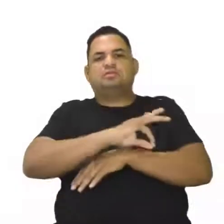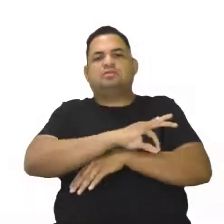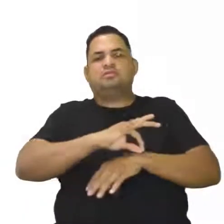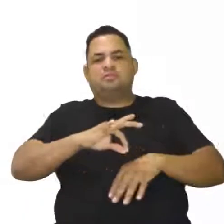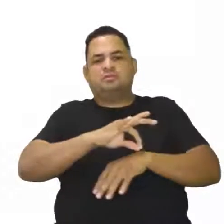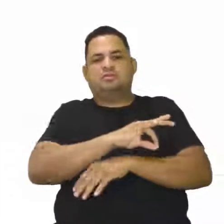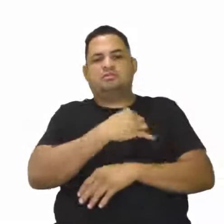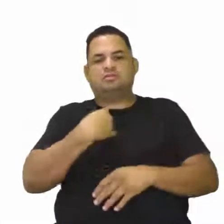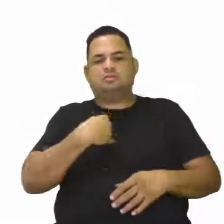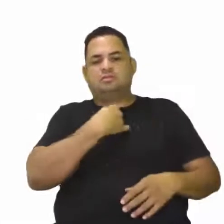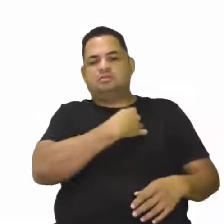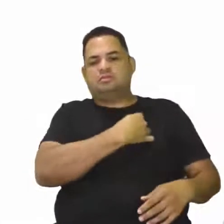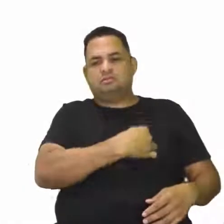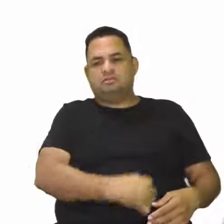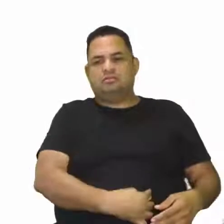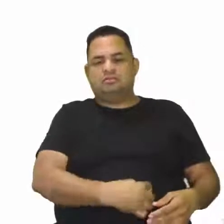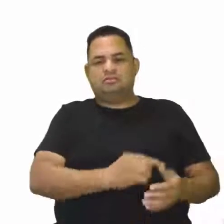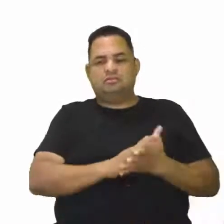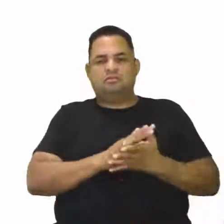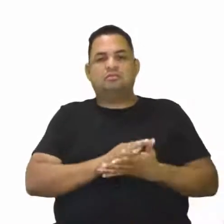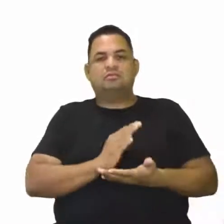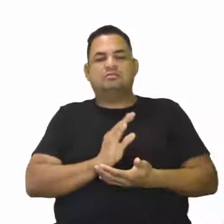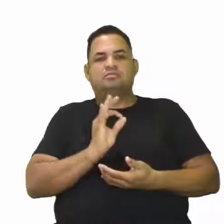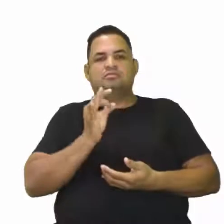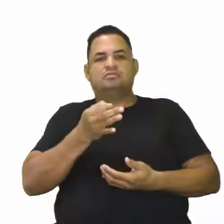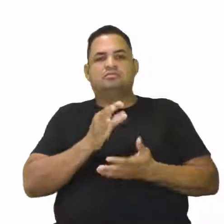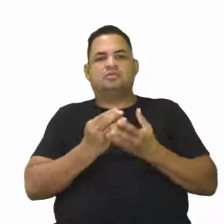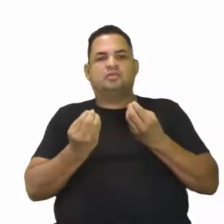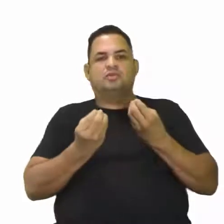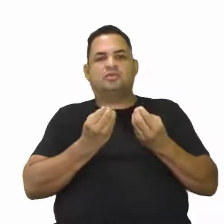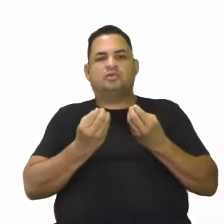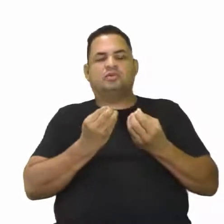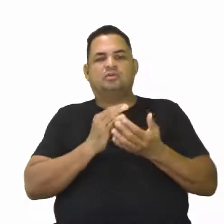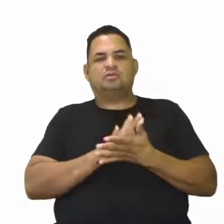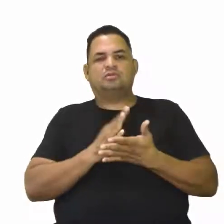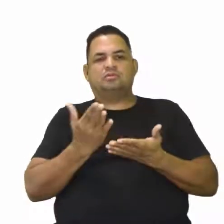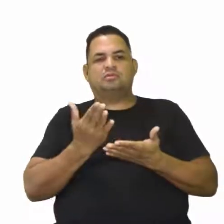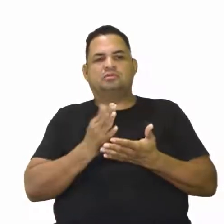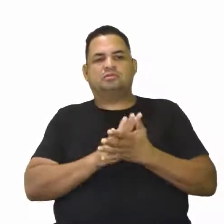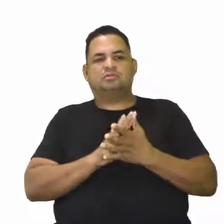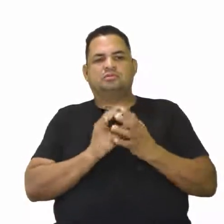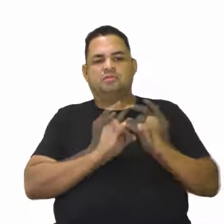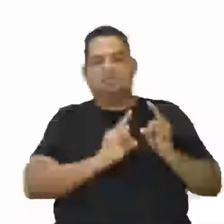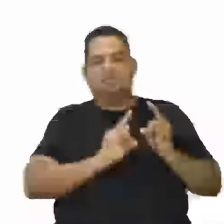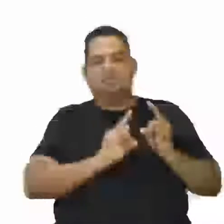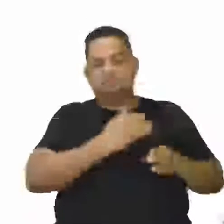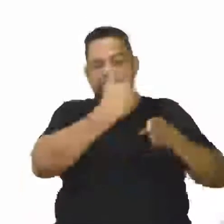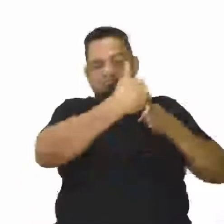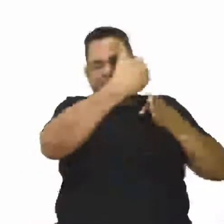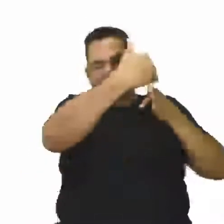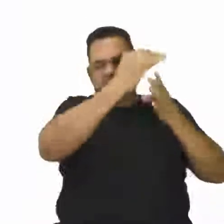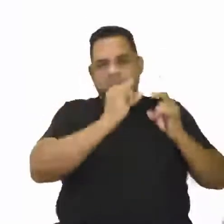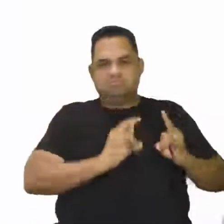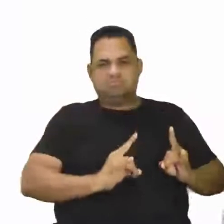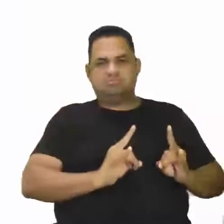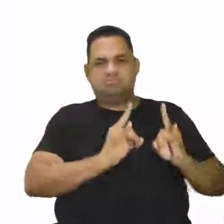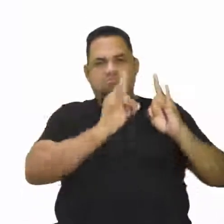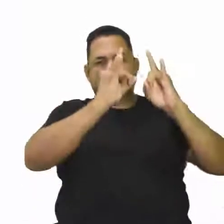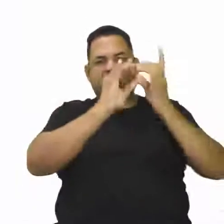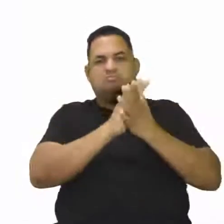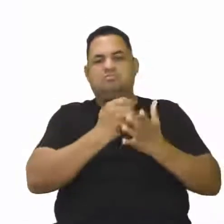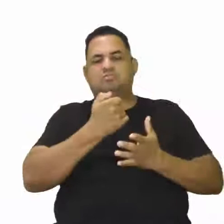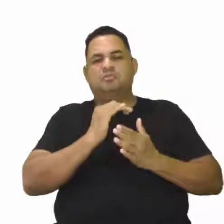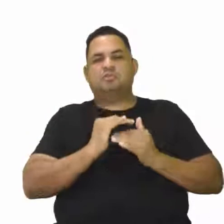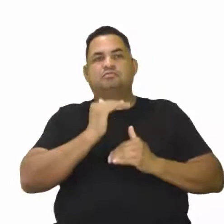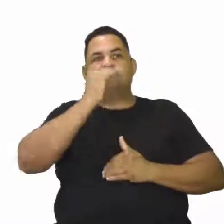arquitetura chinesa. Certo? E de como ele pode levantar um prédio que chega quase